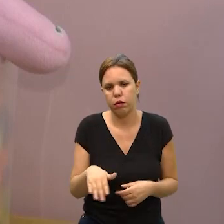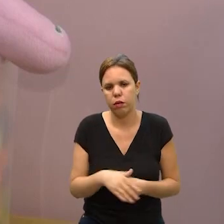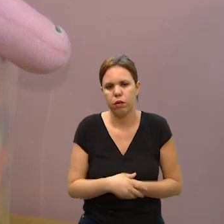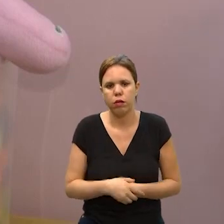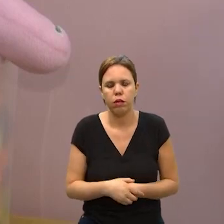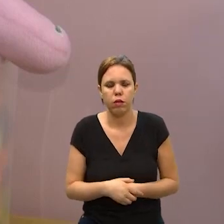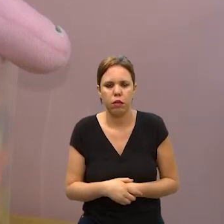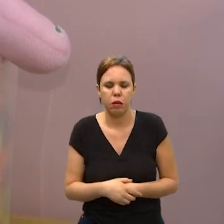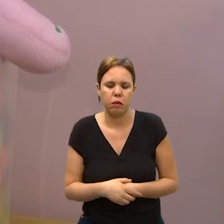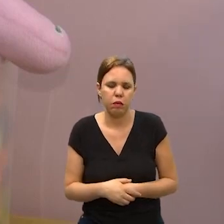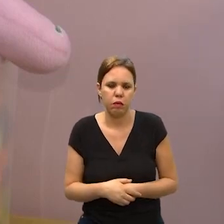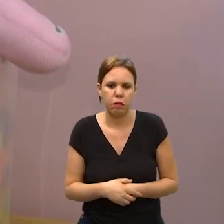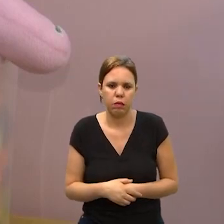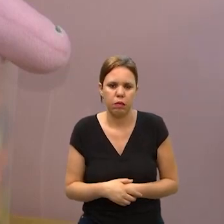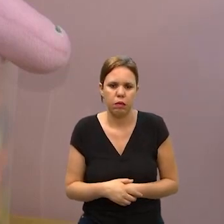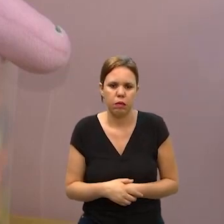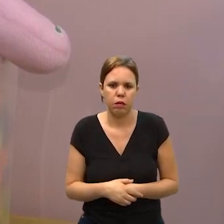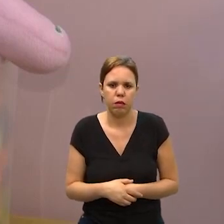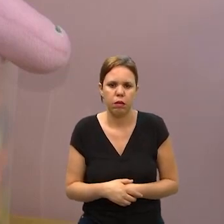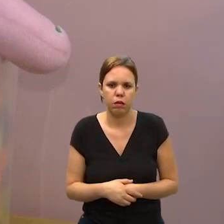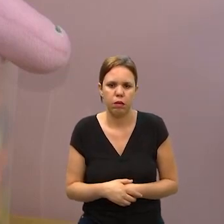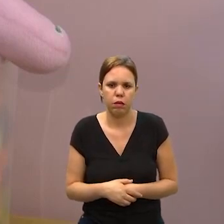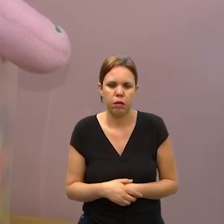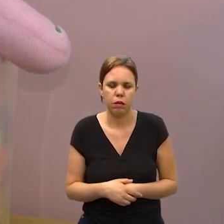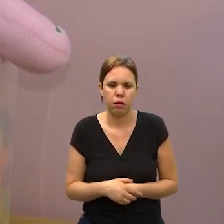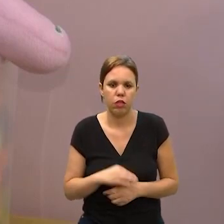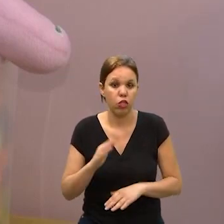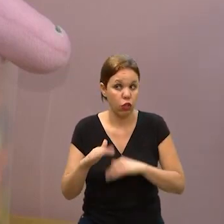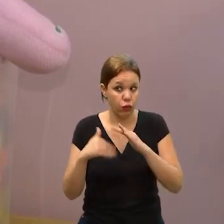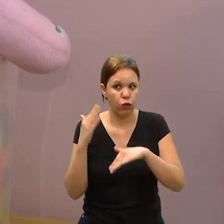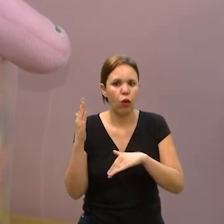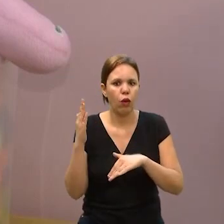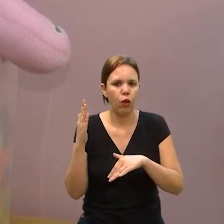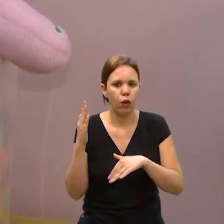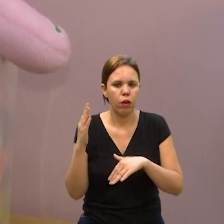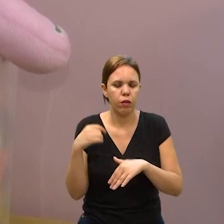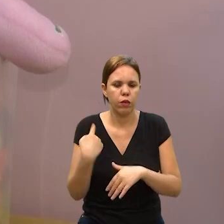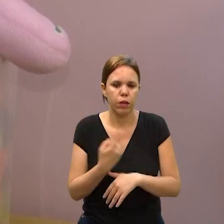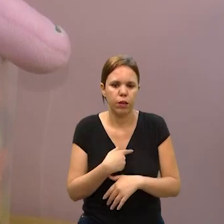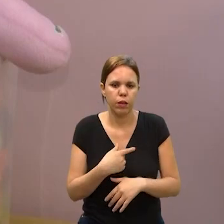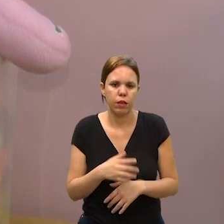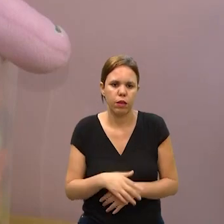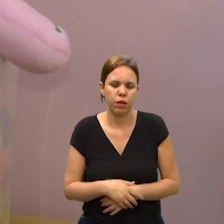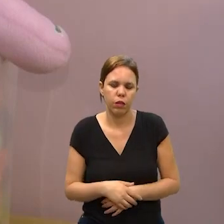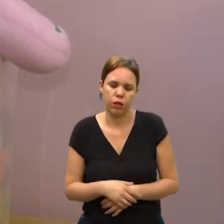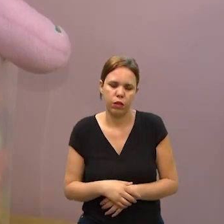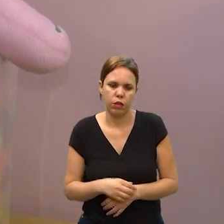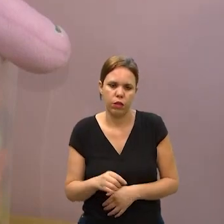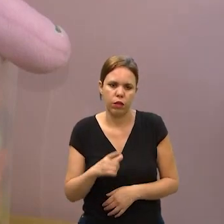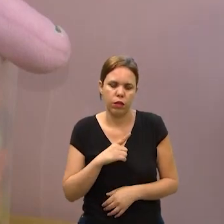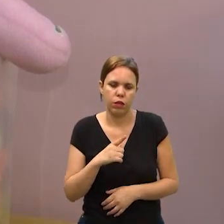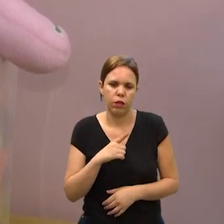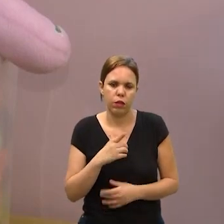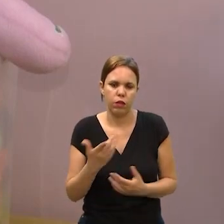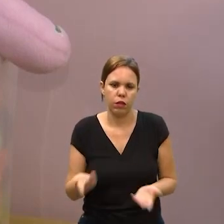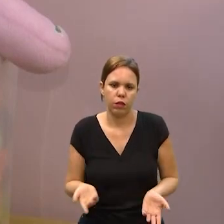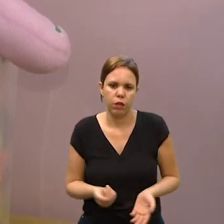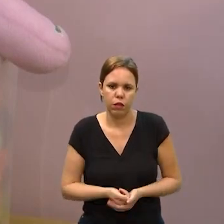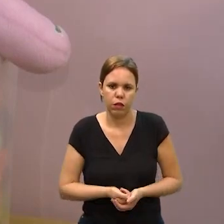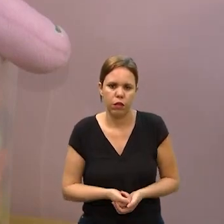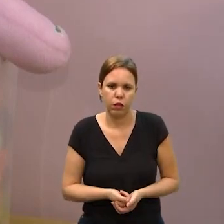algumas crianças que simplesmente assim desenvolvem sem a gente